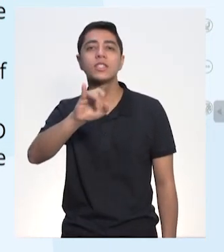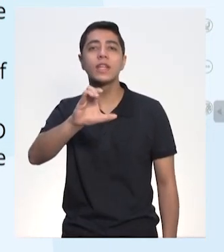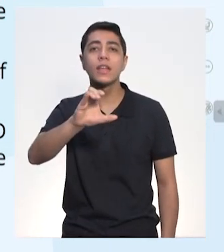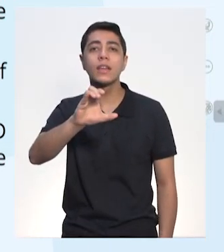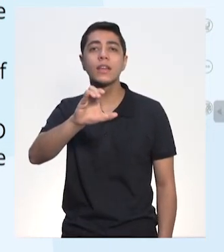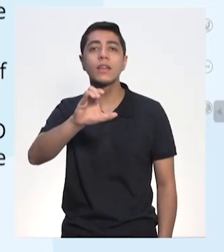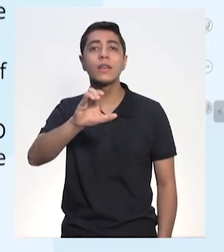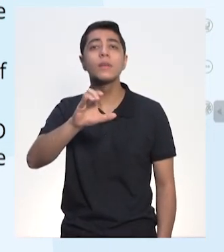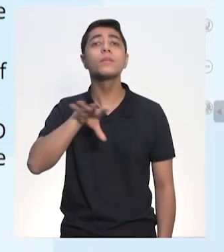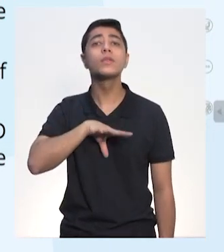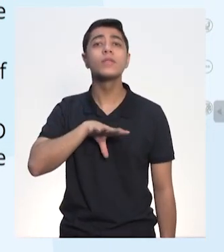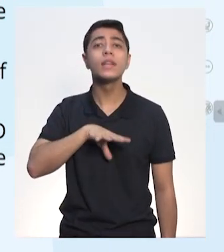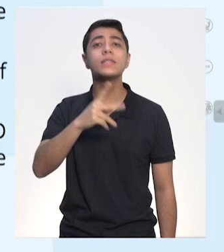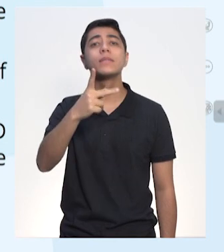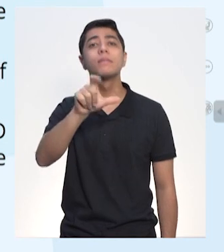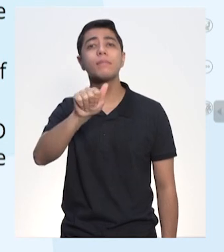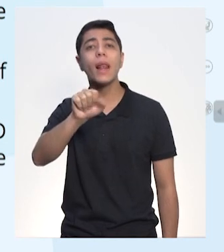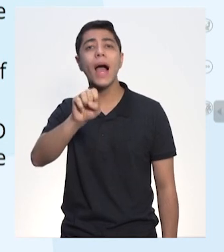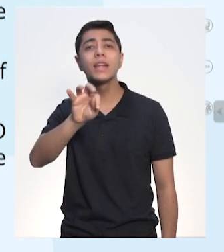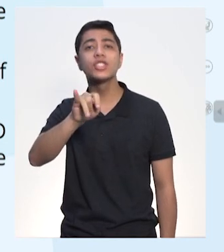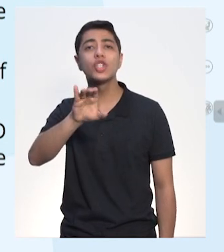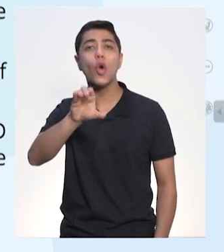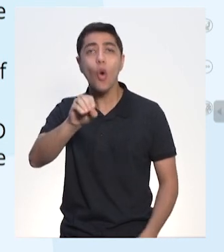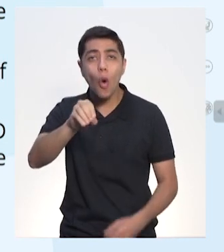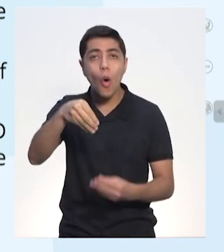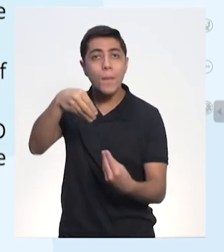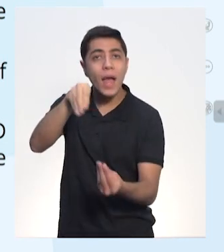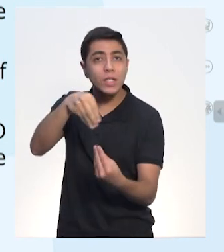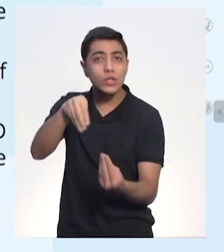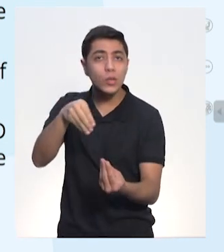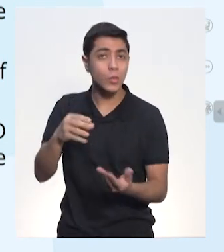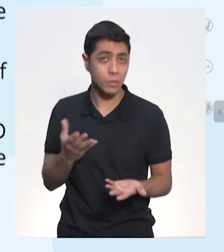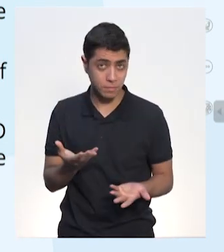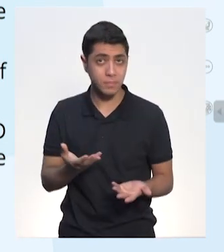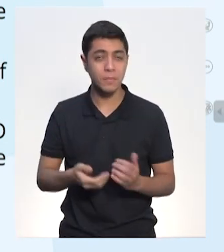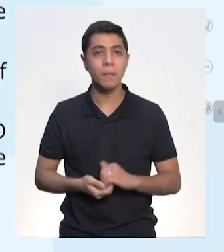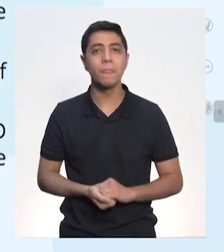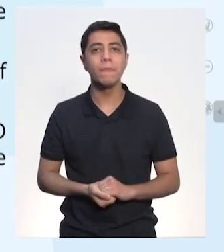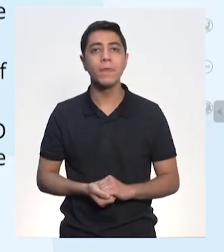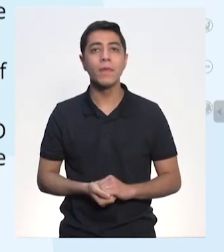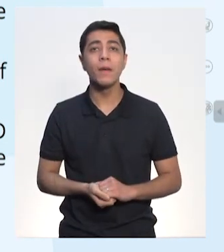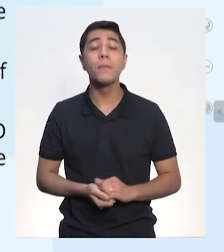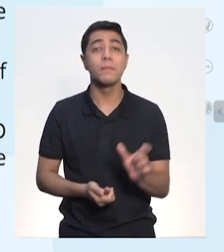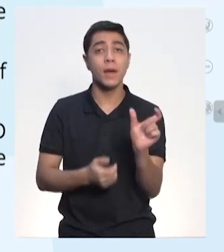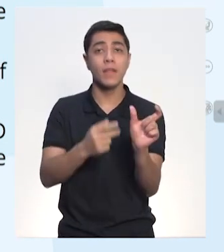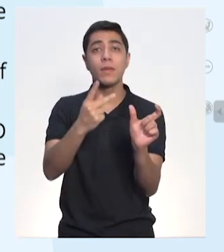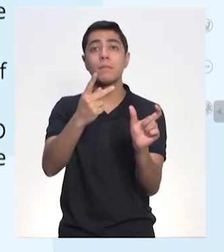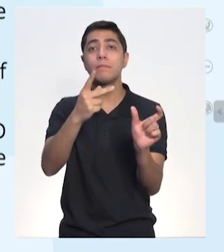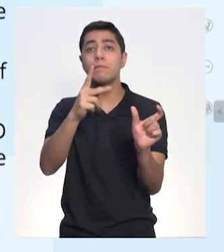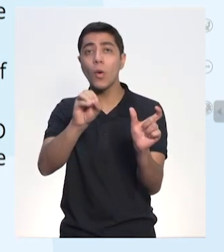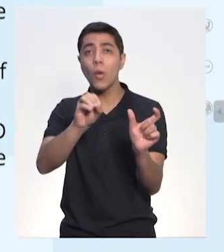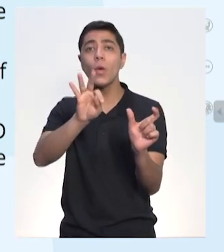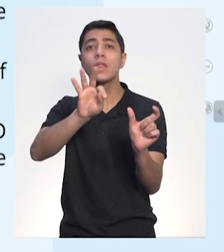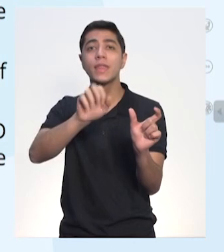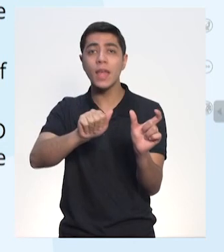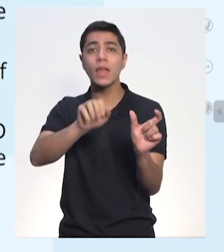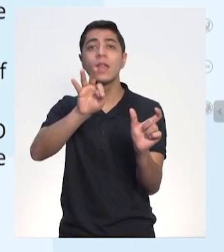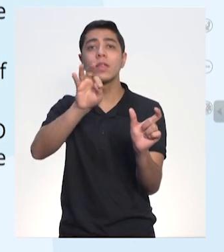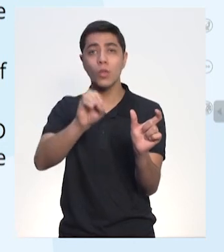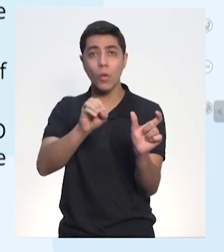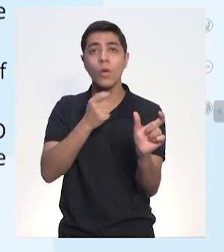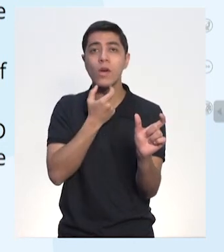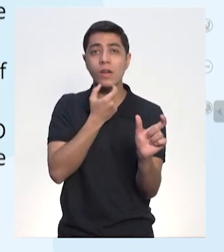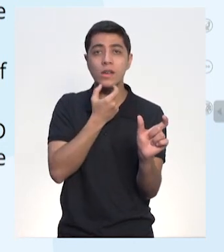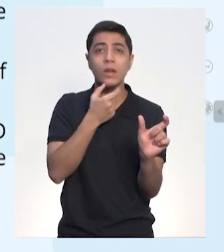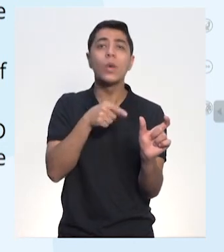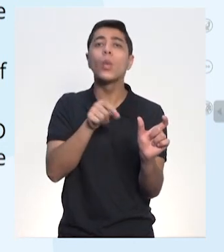Então, potato, batata, mas não é cognato, mas eu falo potato, né? Mas tem quem fala inglês britânico pode